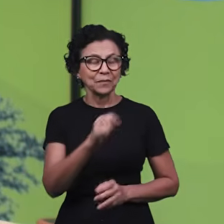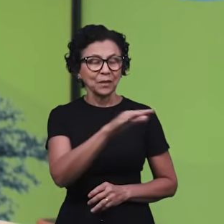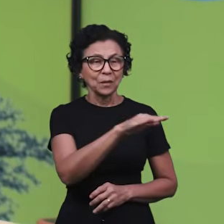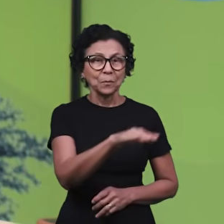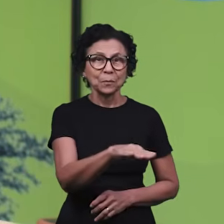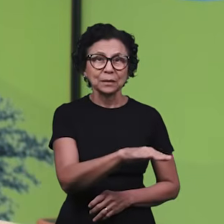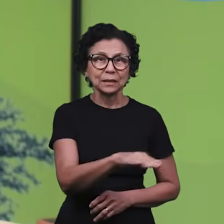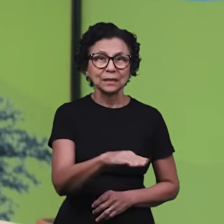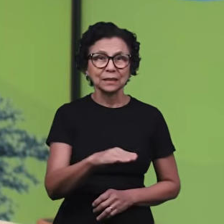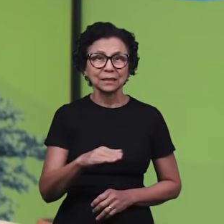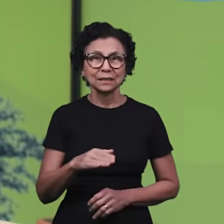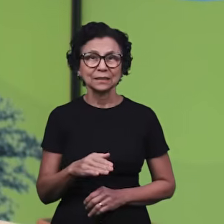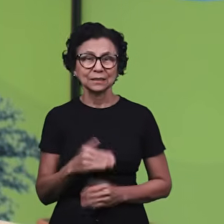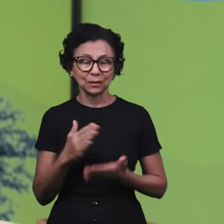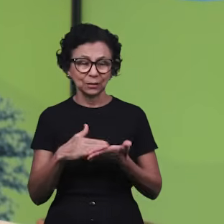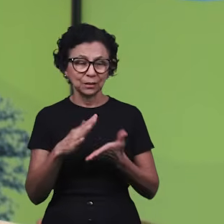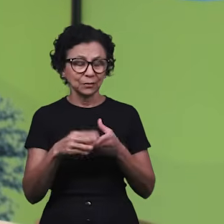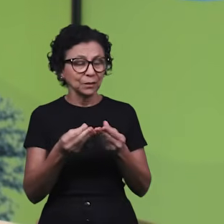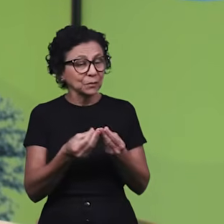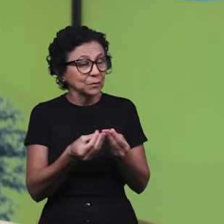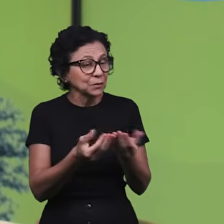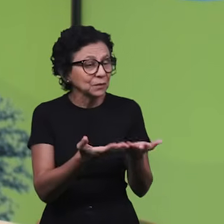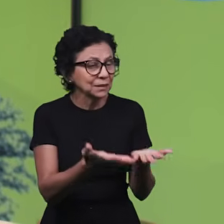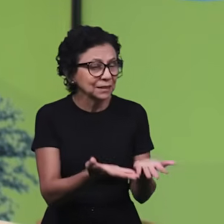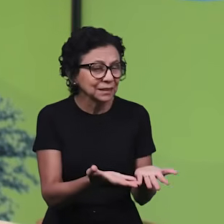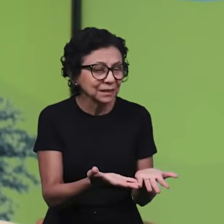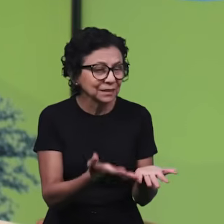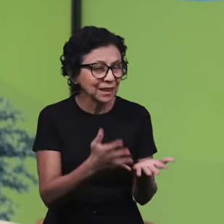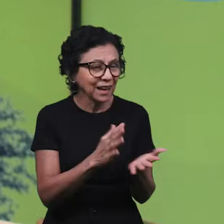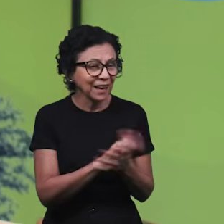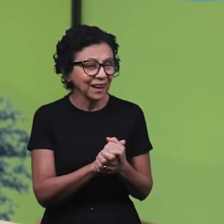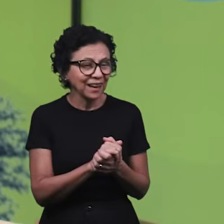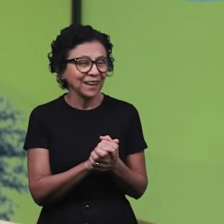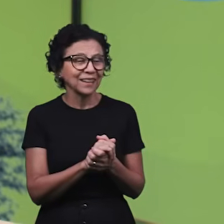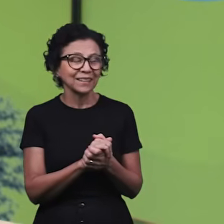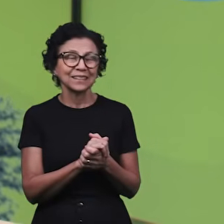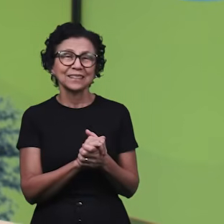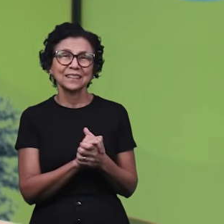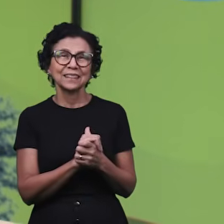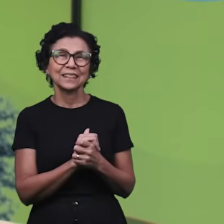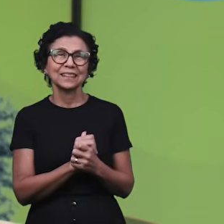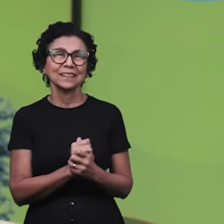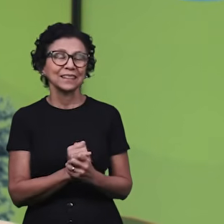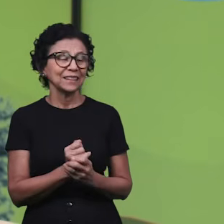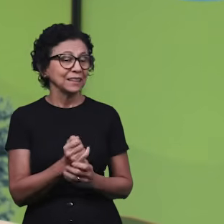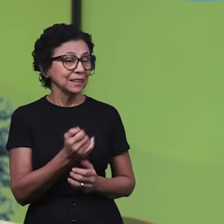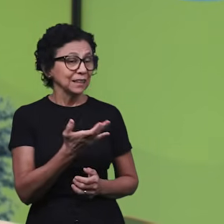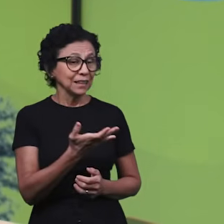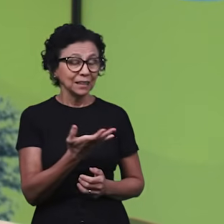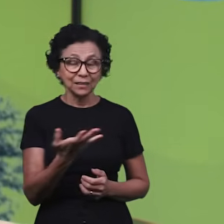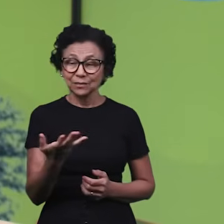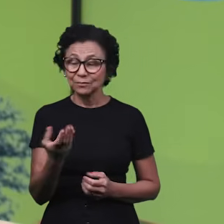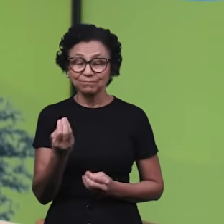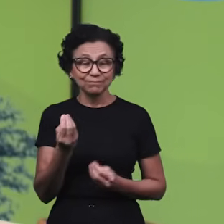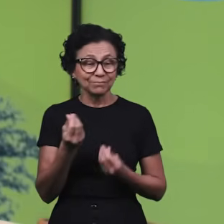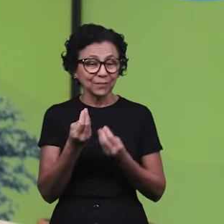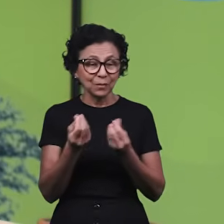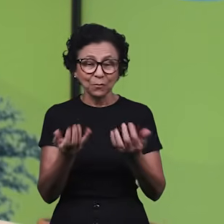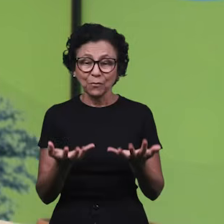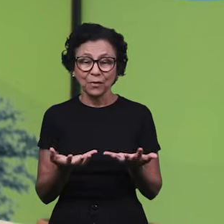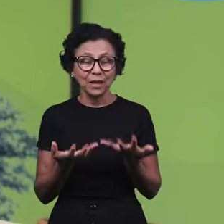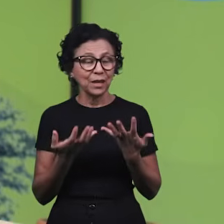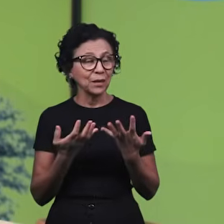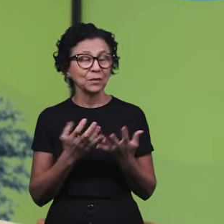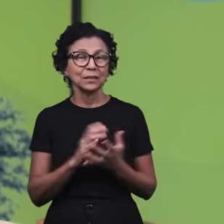das crianças, né, algo acessível para eles, né? De repente a criança pega a Bíblia e ela não tem um entendimento, mas aqui, né,